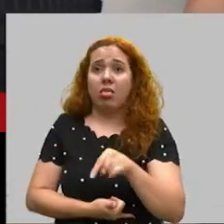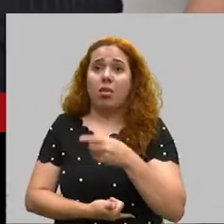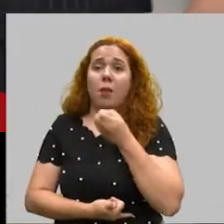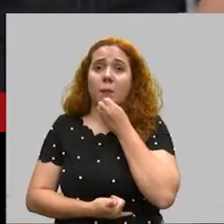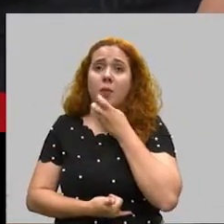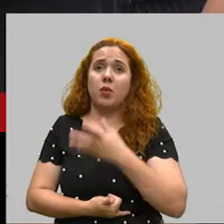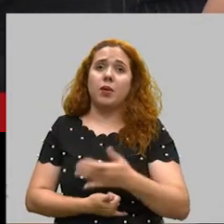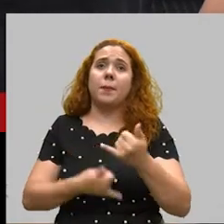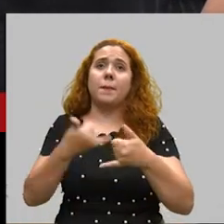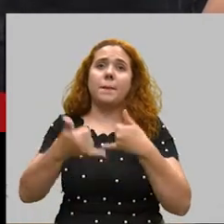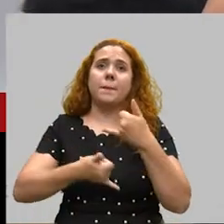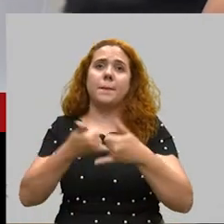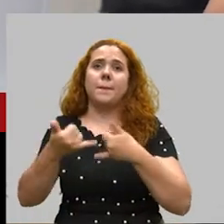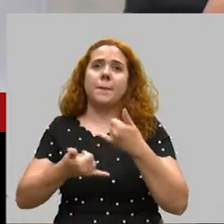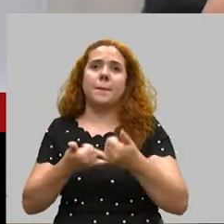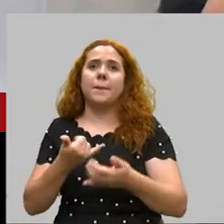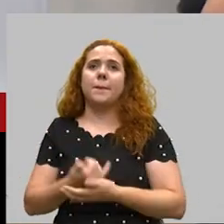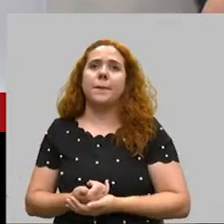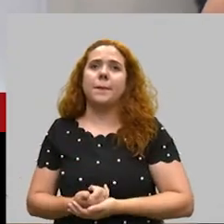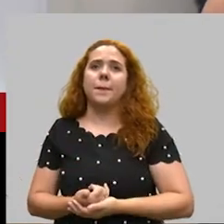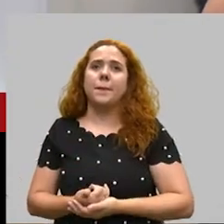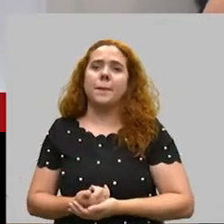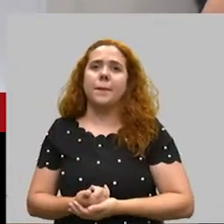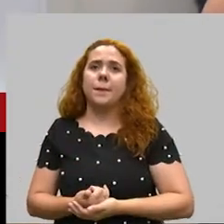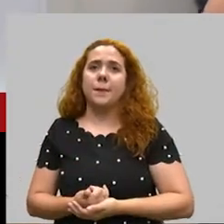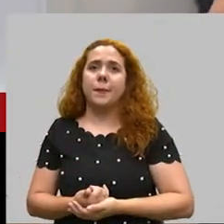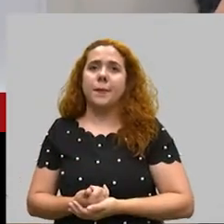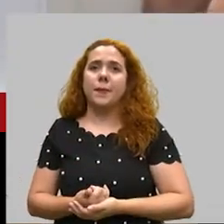brincadeira aprender Lúcia Martins